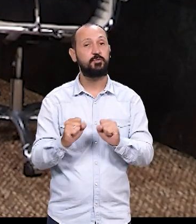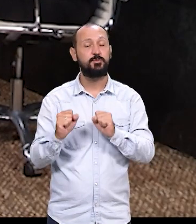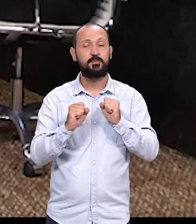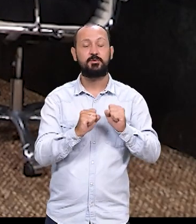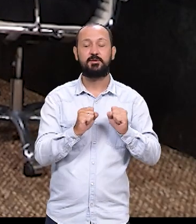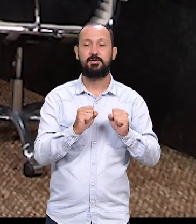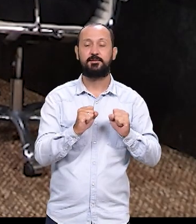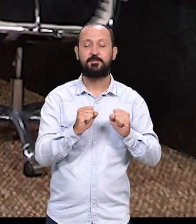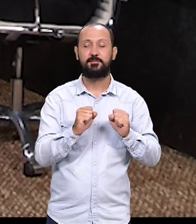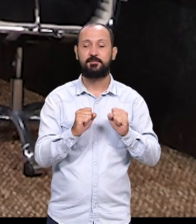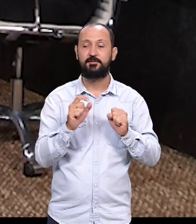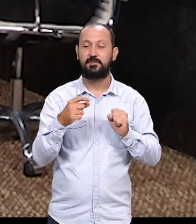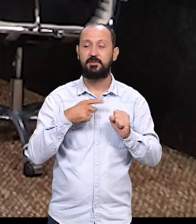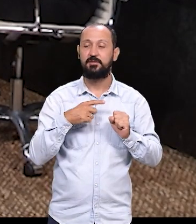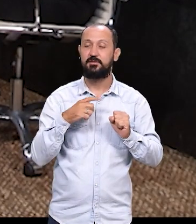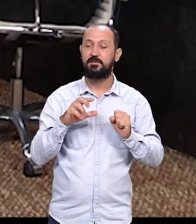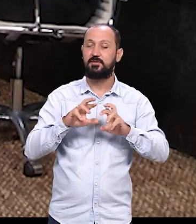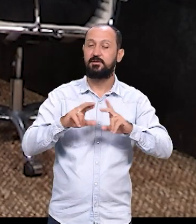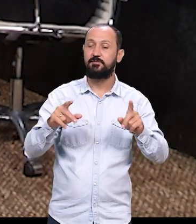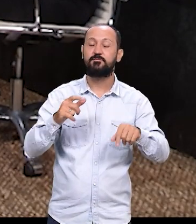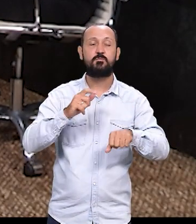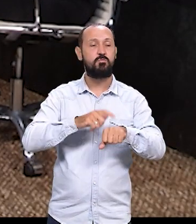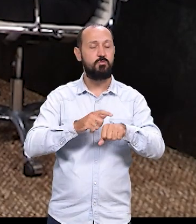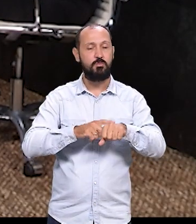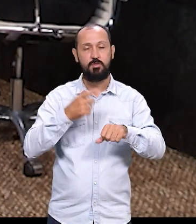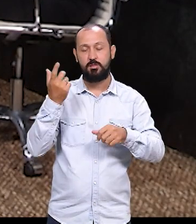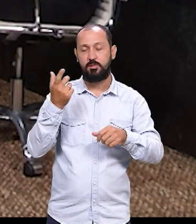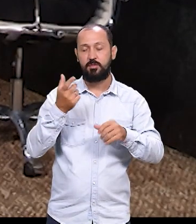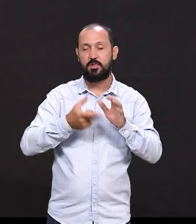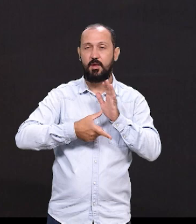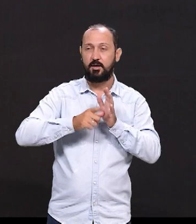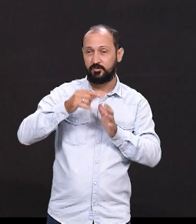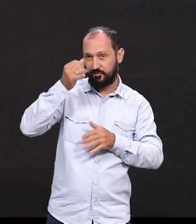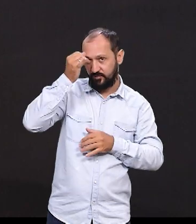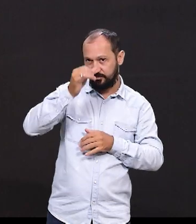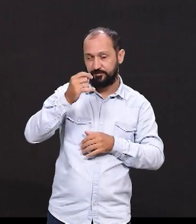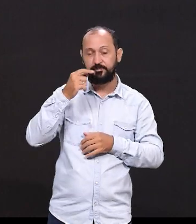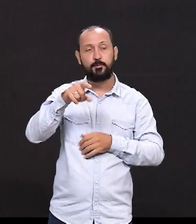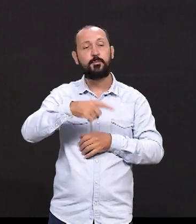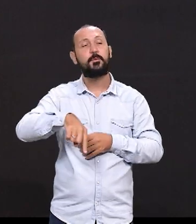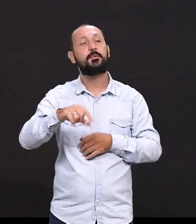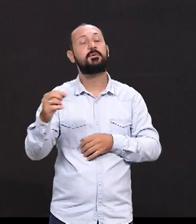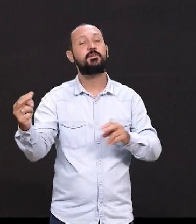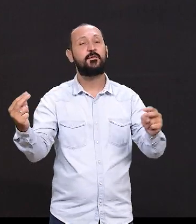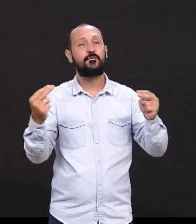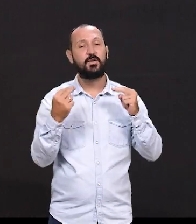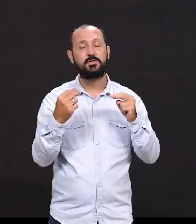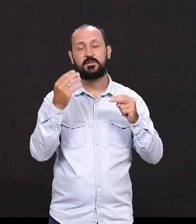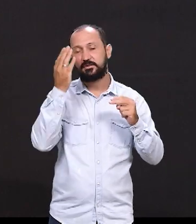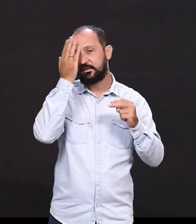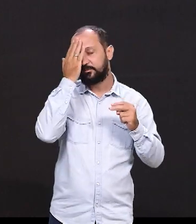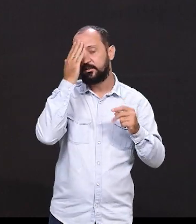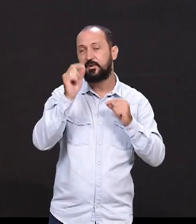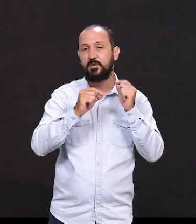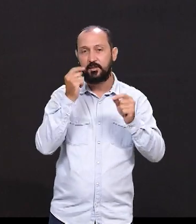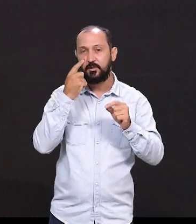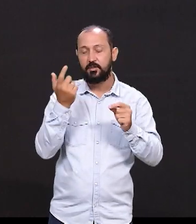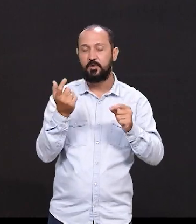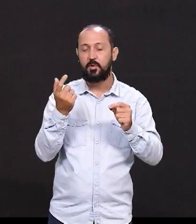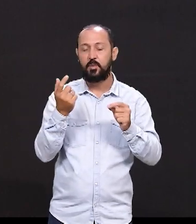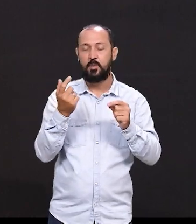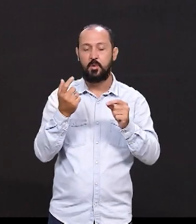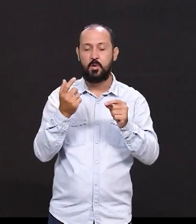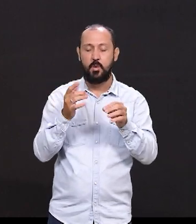possibilidades daquilo eh ser diferente quando faz a prevenção uma coisa importante que todos que nos nos assistem entendam que o